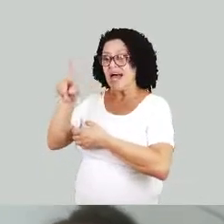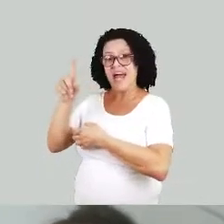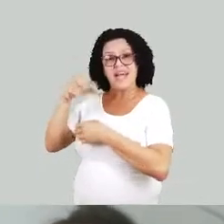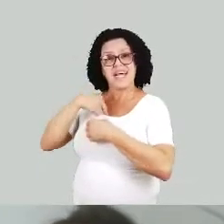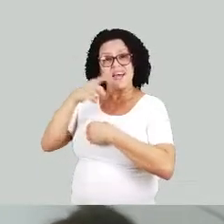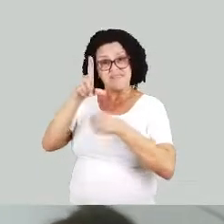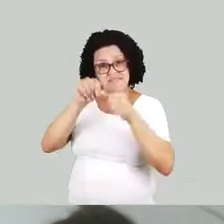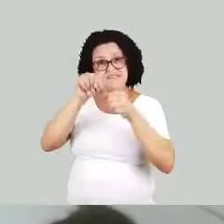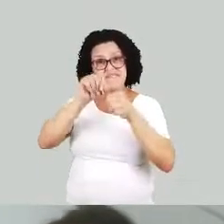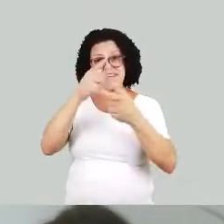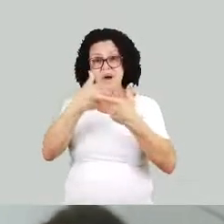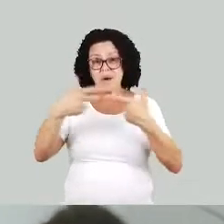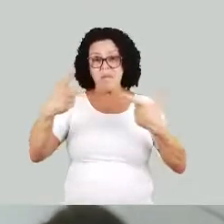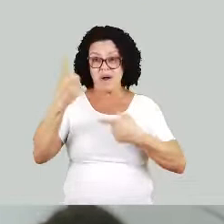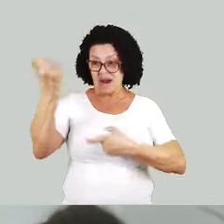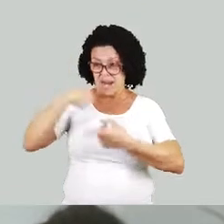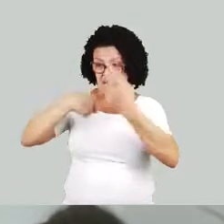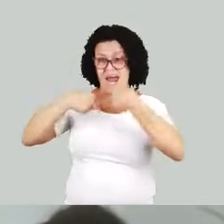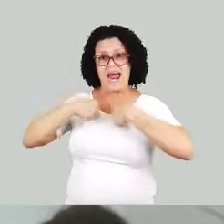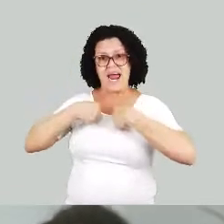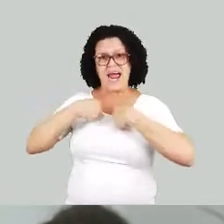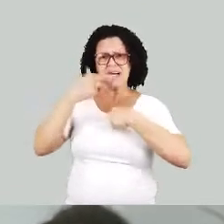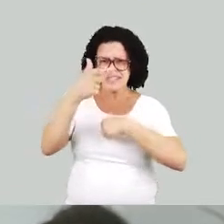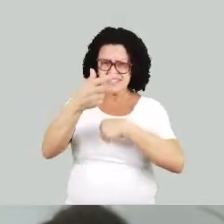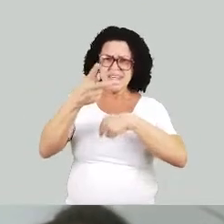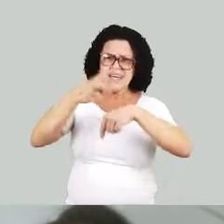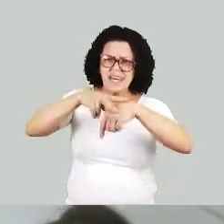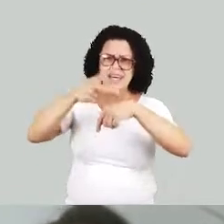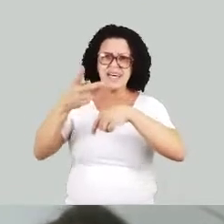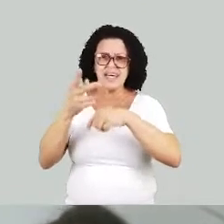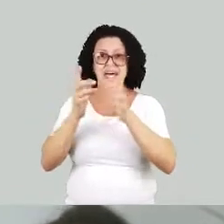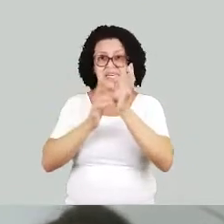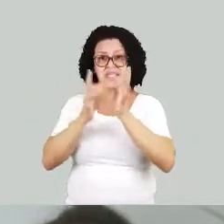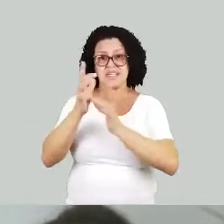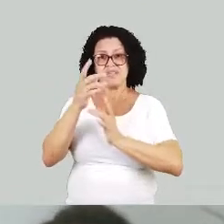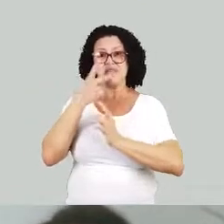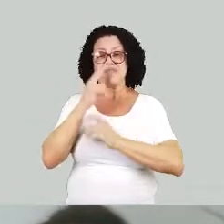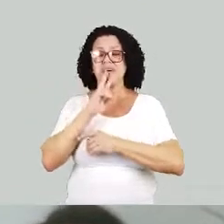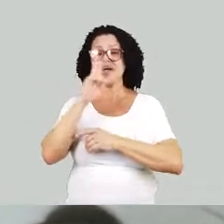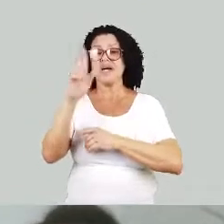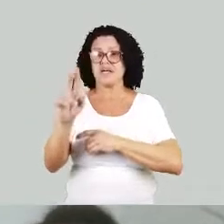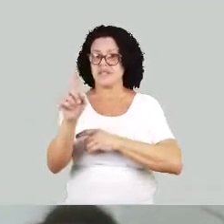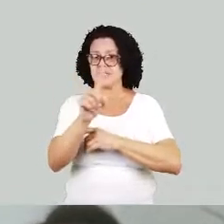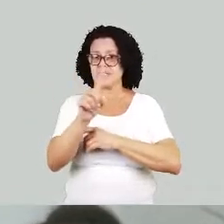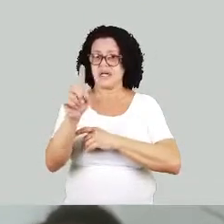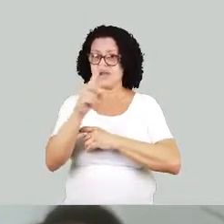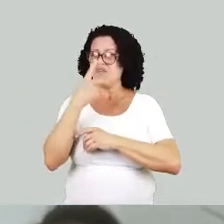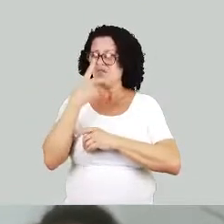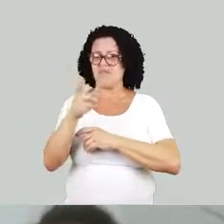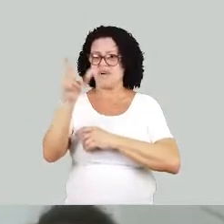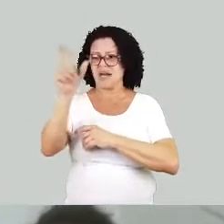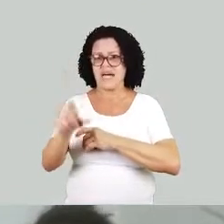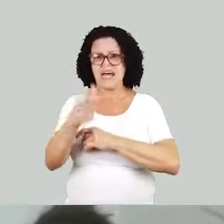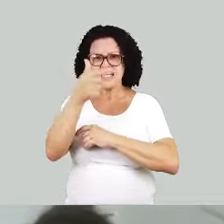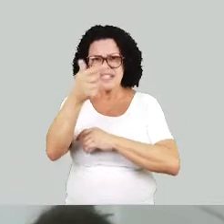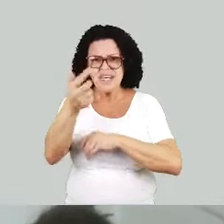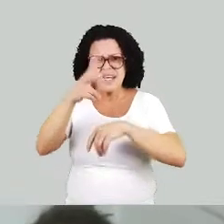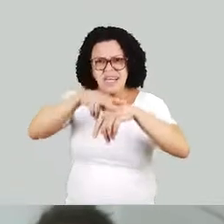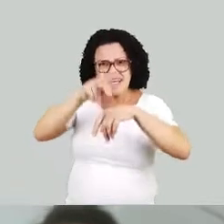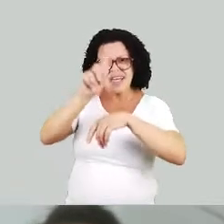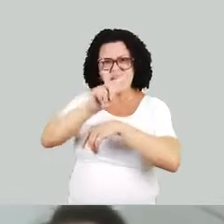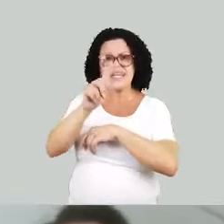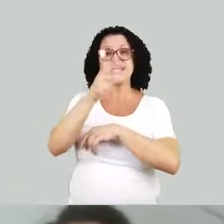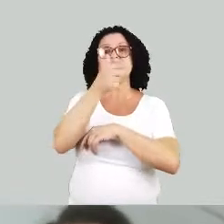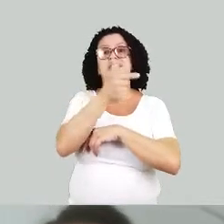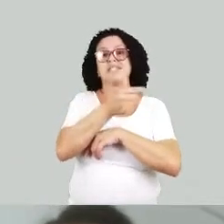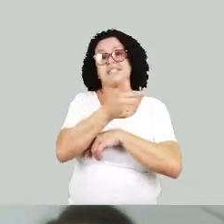pecar contra mim? Será até 7 vezes? E Jesus lhe respondeu: Não vos digo que apenas 7 vezes,